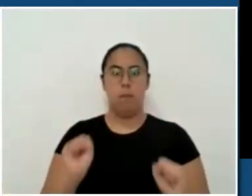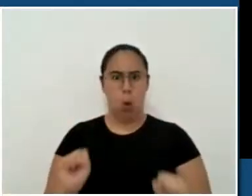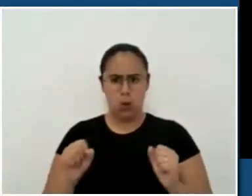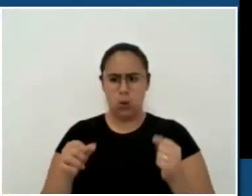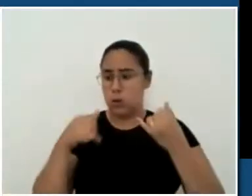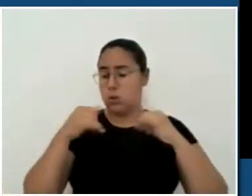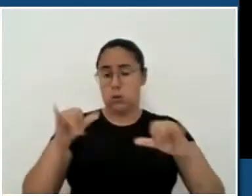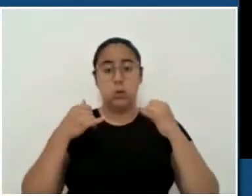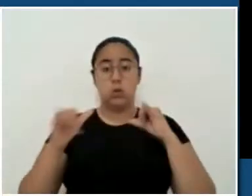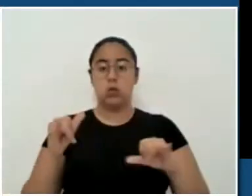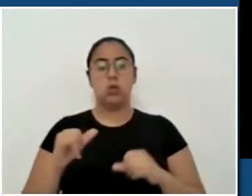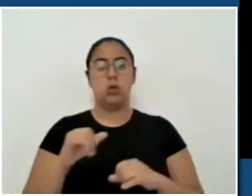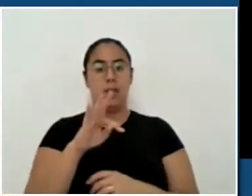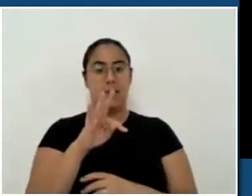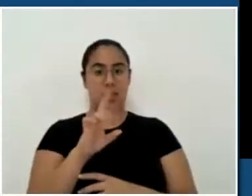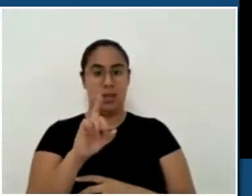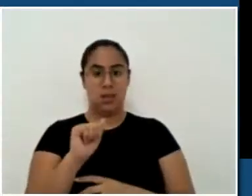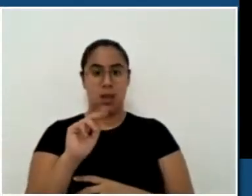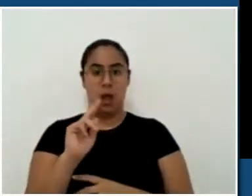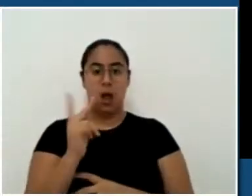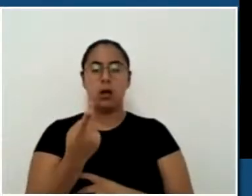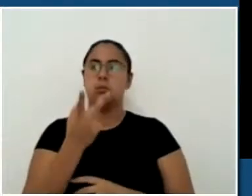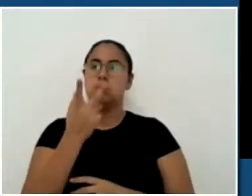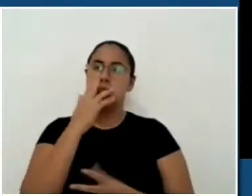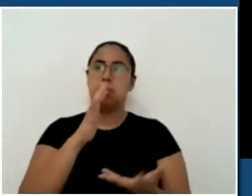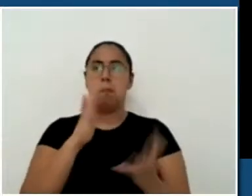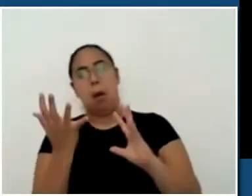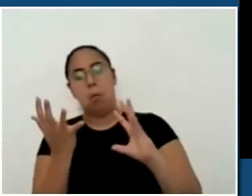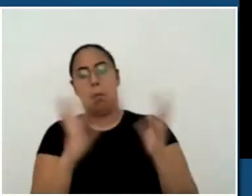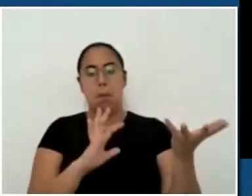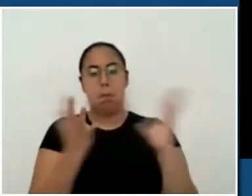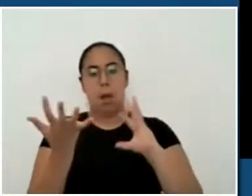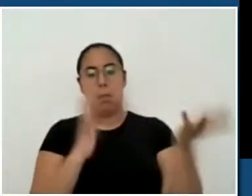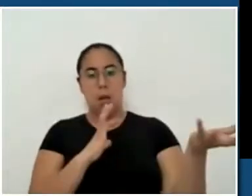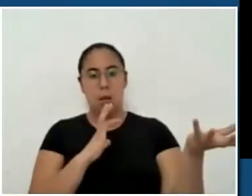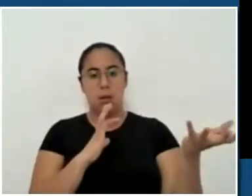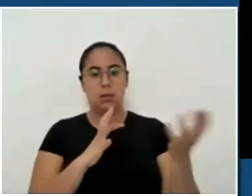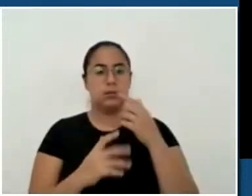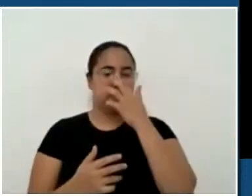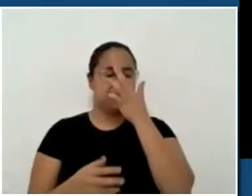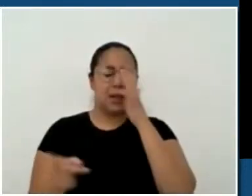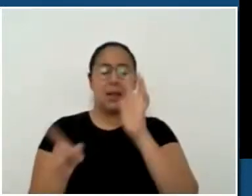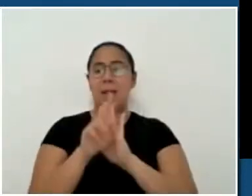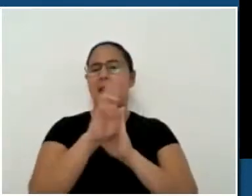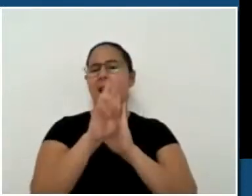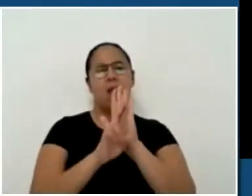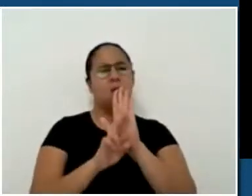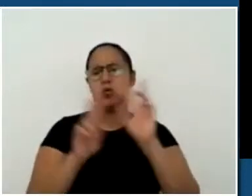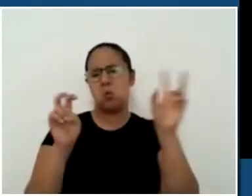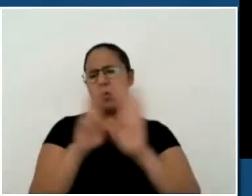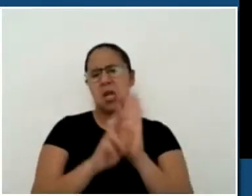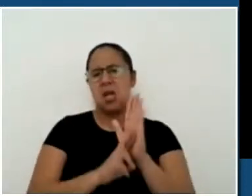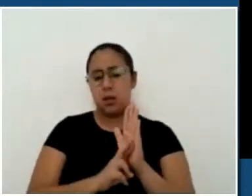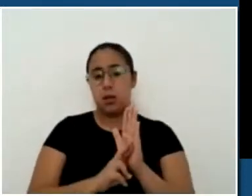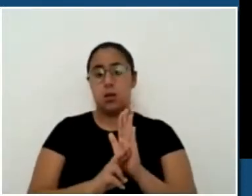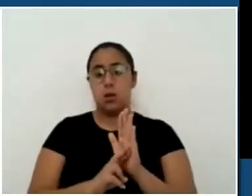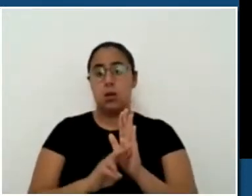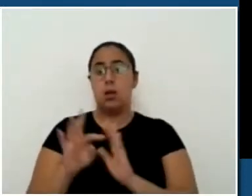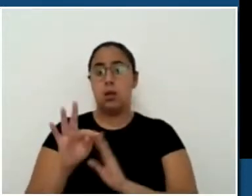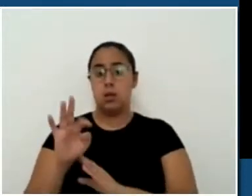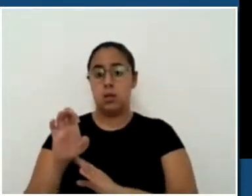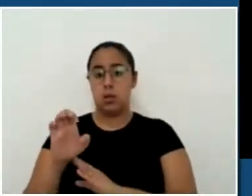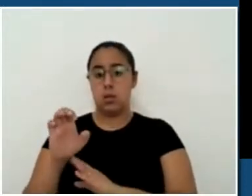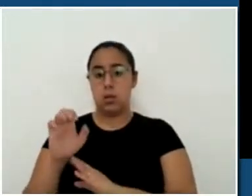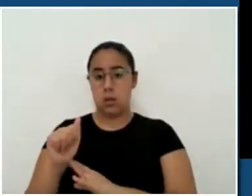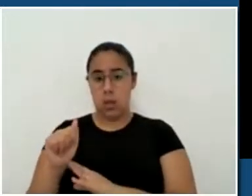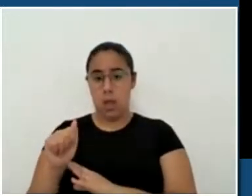TDAH. O TEA gosta de regra, então veja bem, uma escola que tenha mais regras, às vezes é melhor. O TDAH não gostam de regras